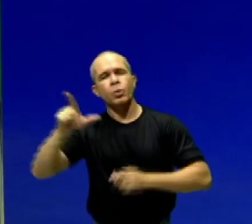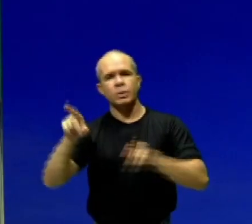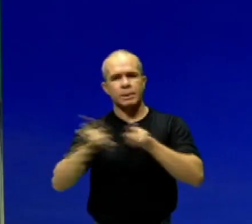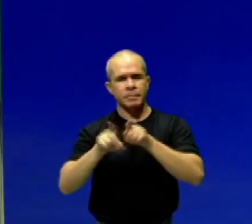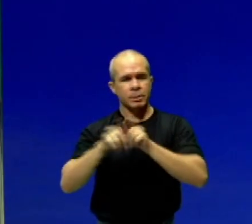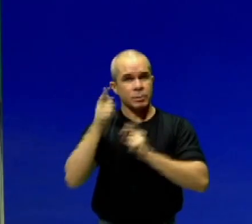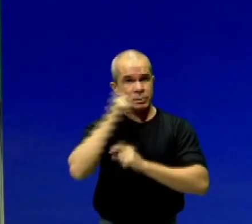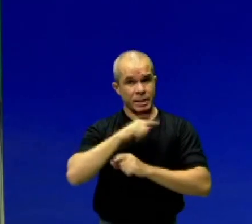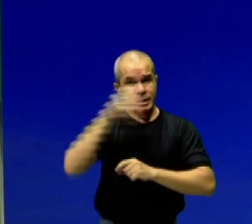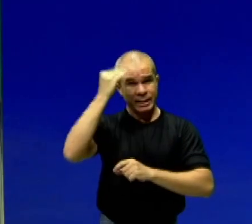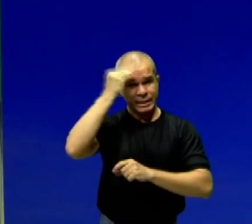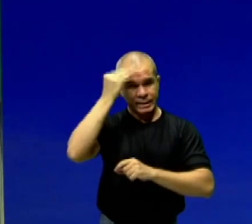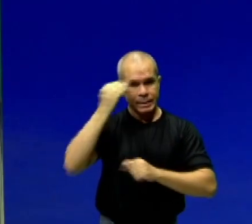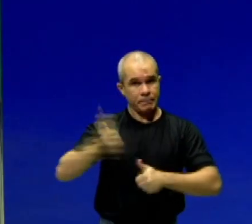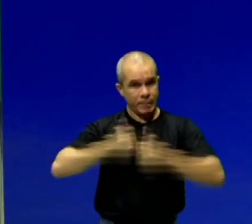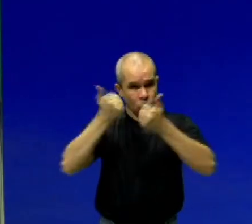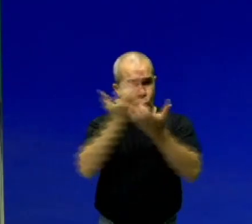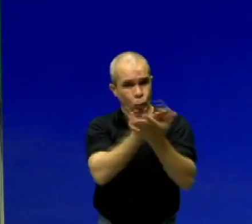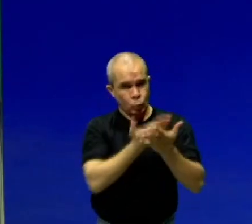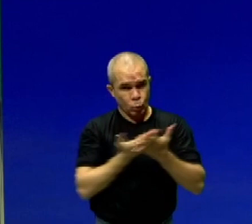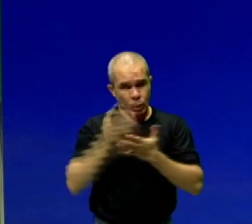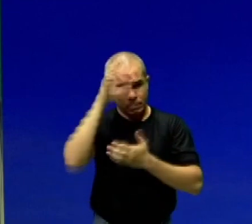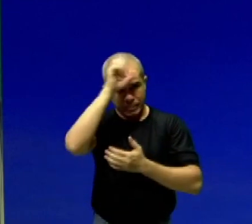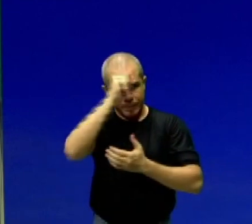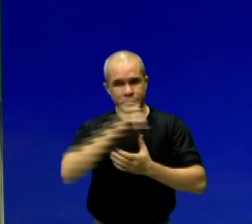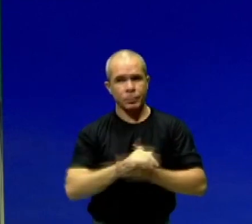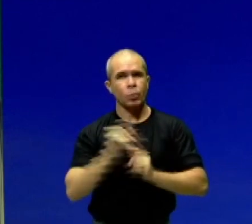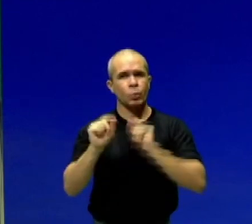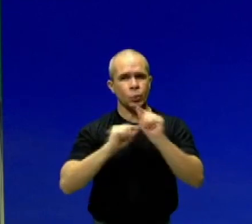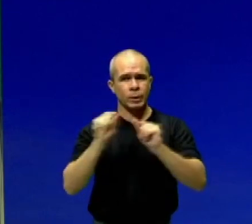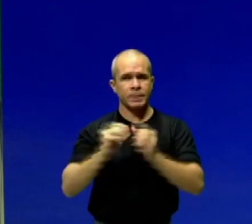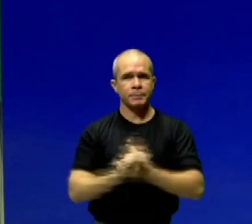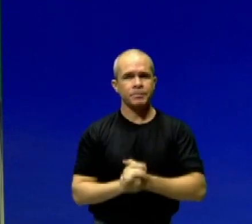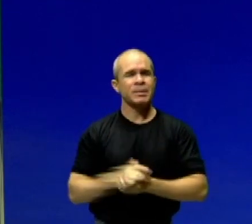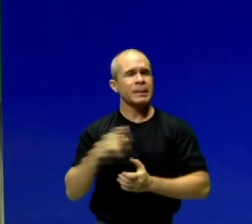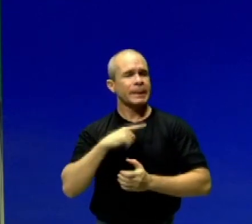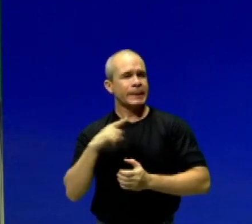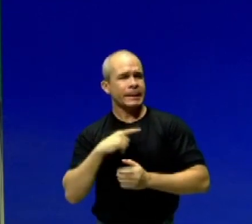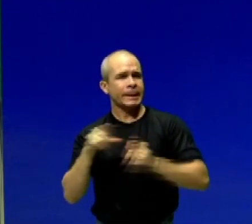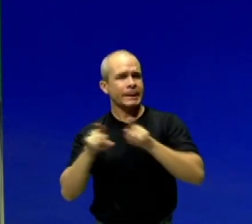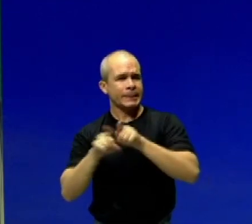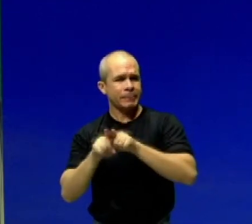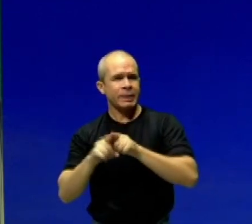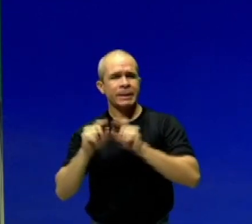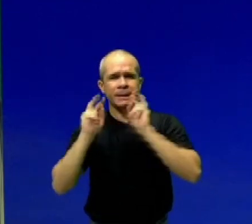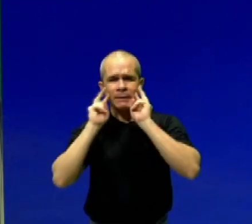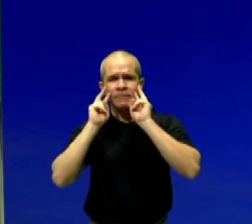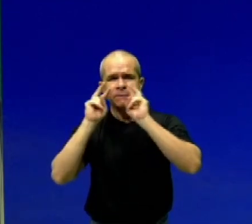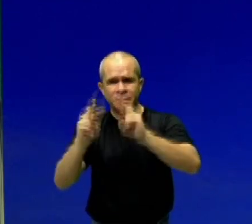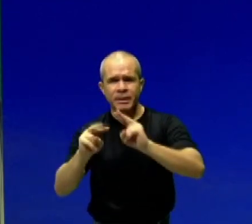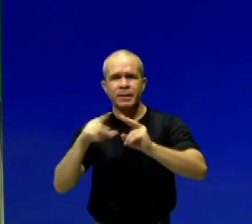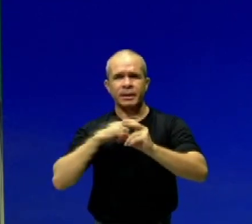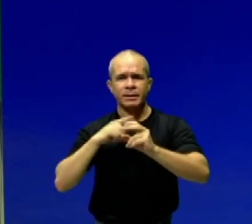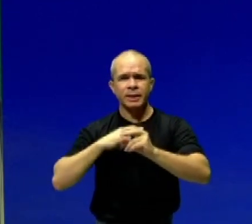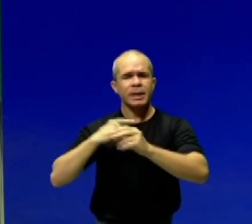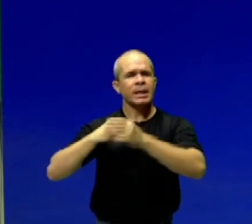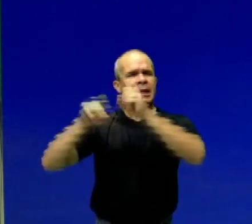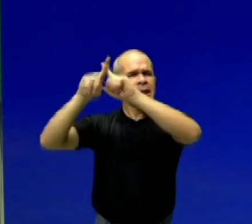gente, da gente ir estudando é, será que no World Cup, será quando eu vejo